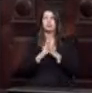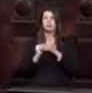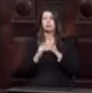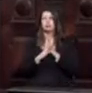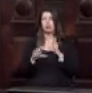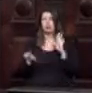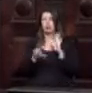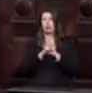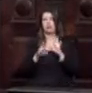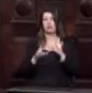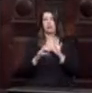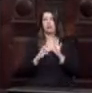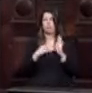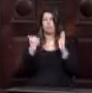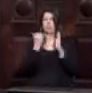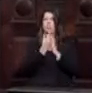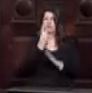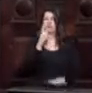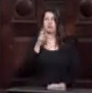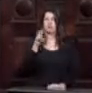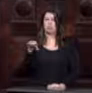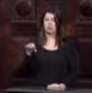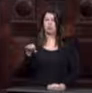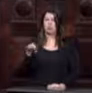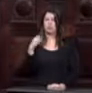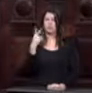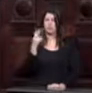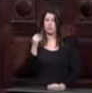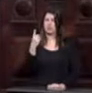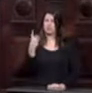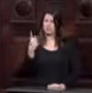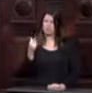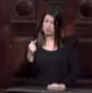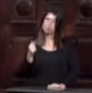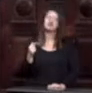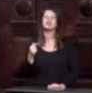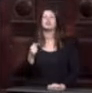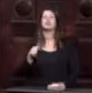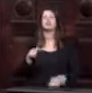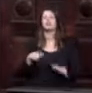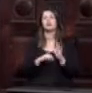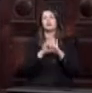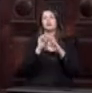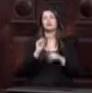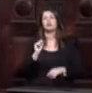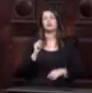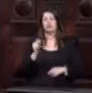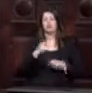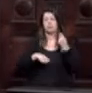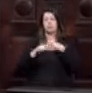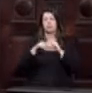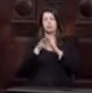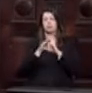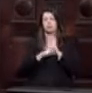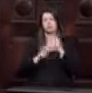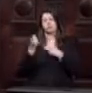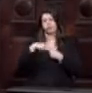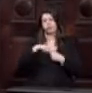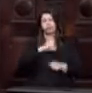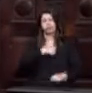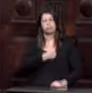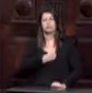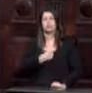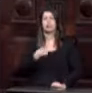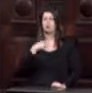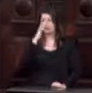Lei Complementar 159 de 2017, que instituiu o Programa de Recuperação Fiscal. Não acredito que esse modelo